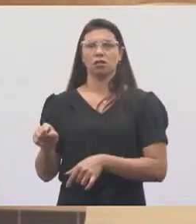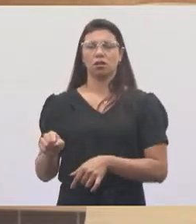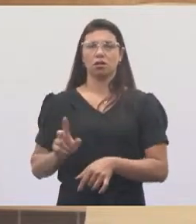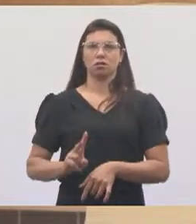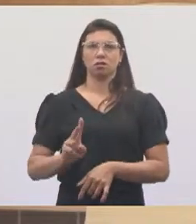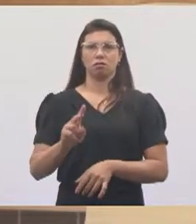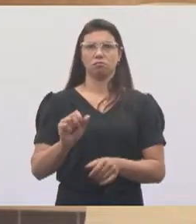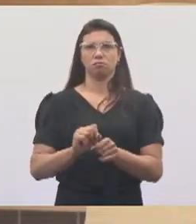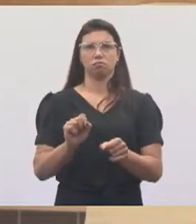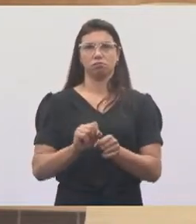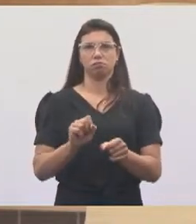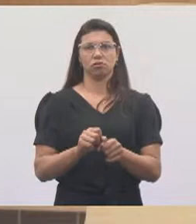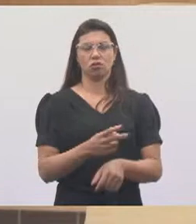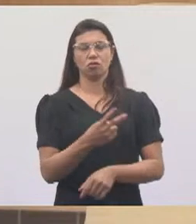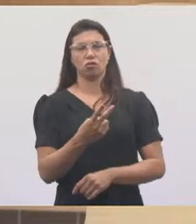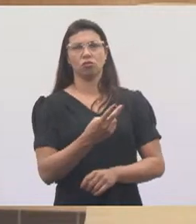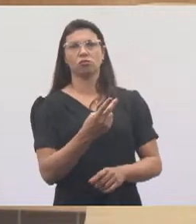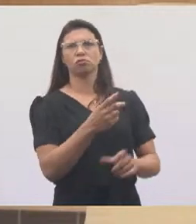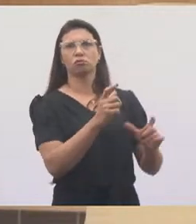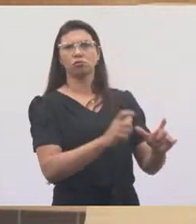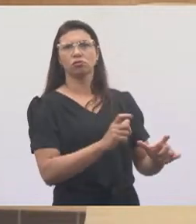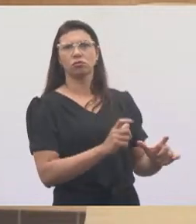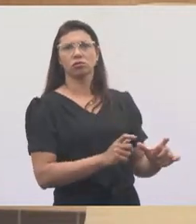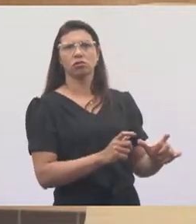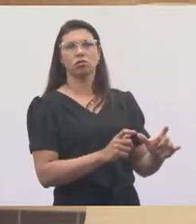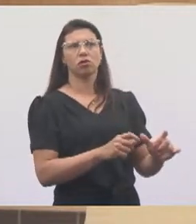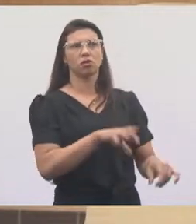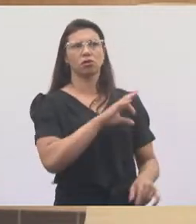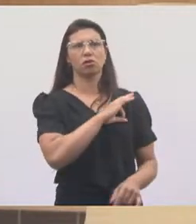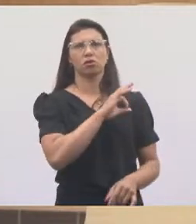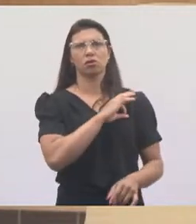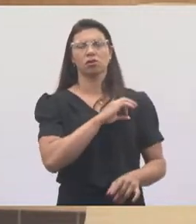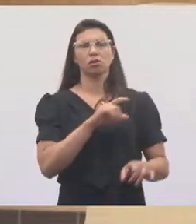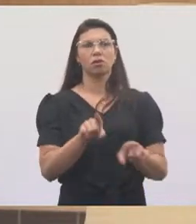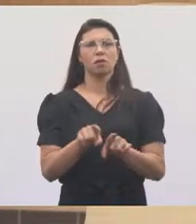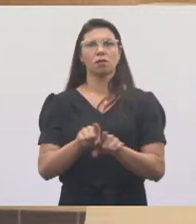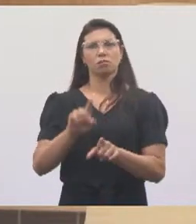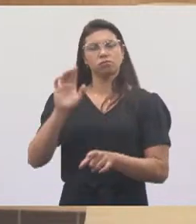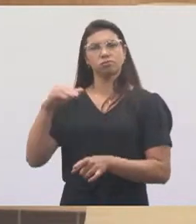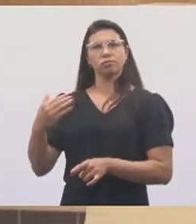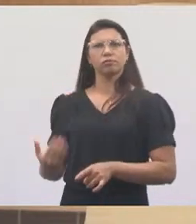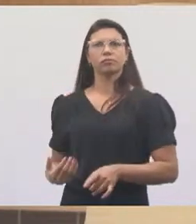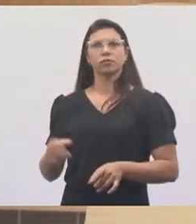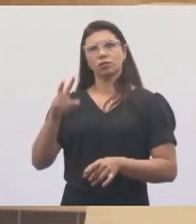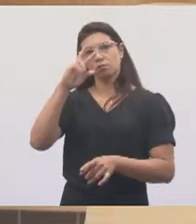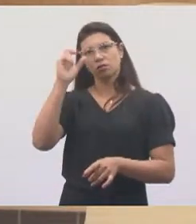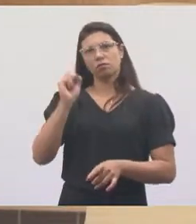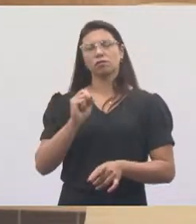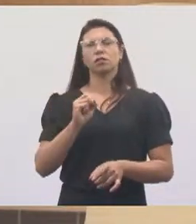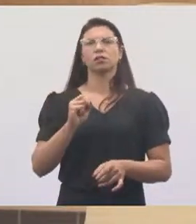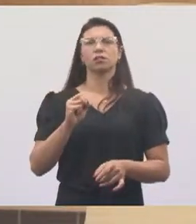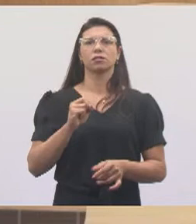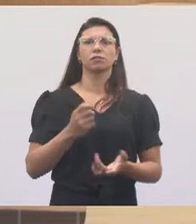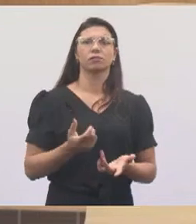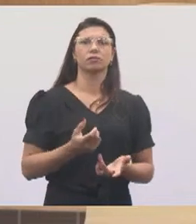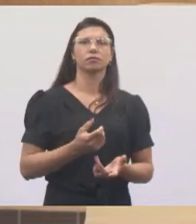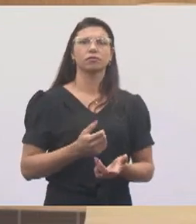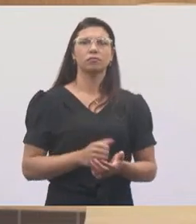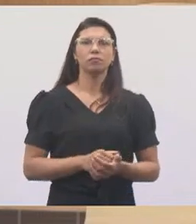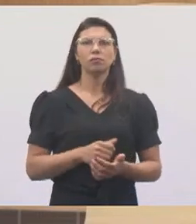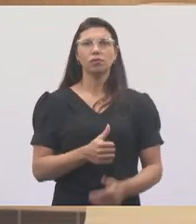2º Distrito Policial Local. Também congratulado pela chefia do gabinete do prefeito municipal em 10 de agosto